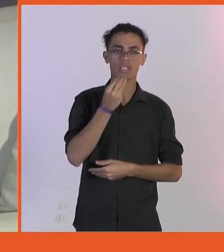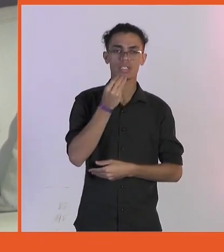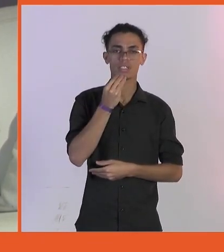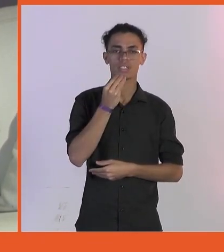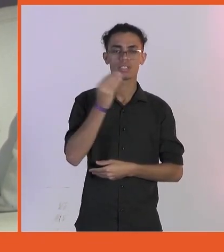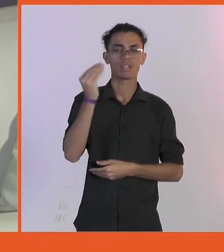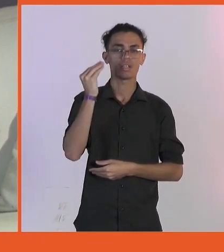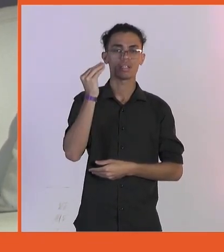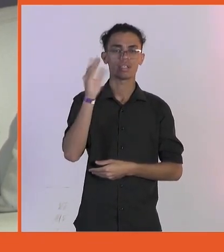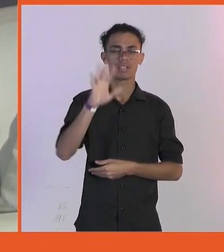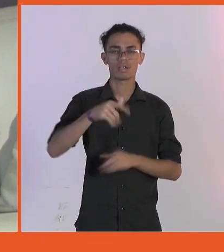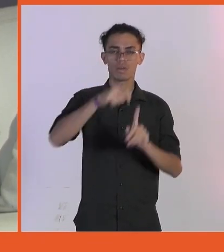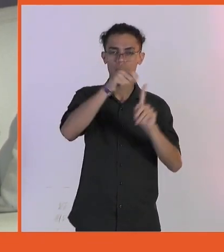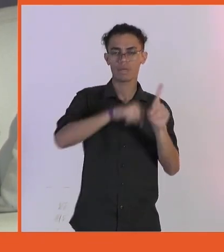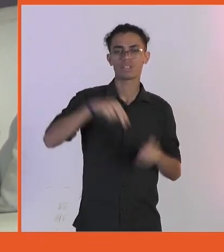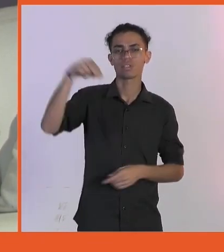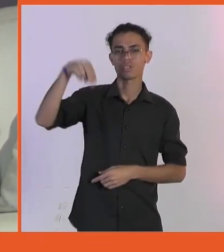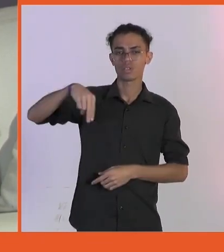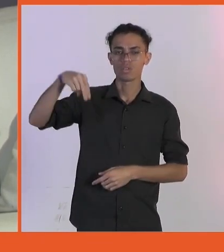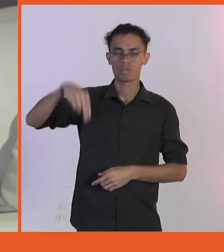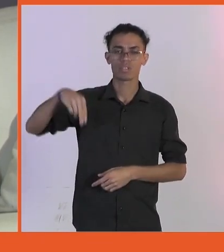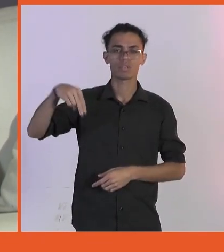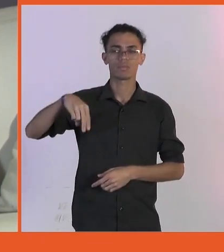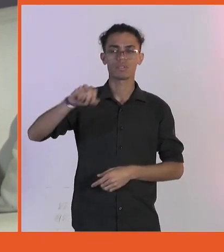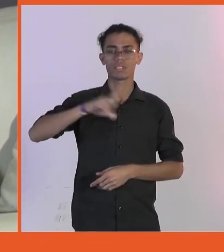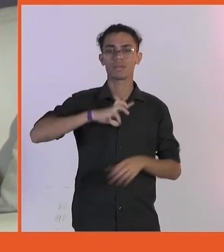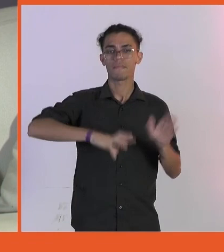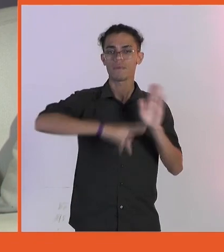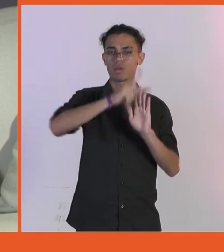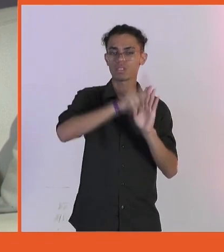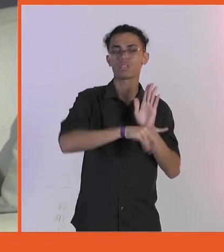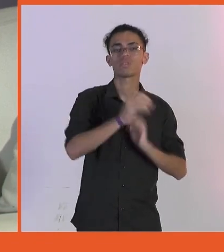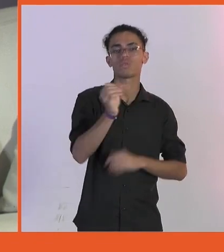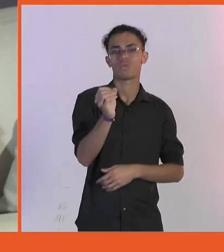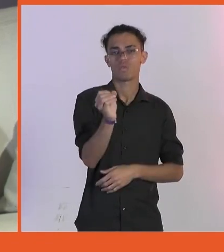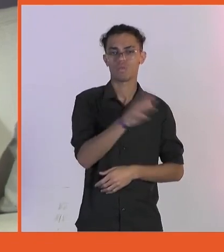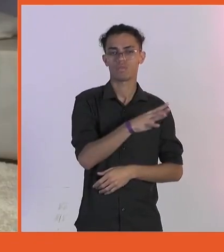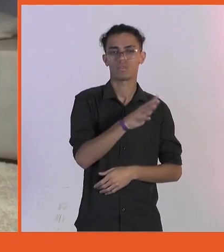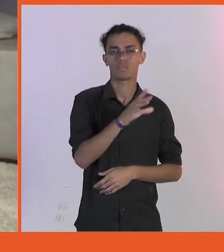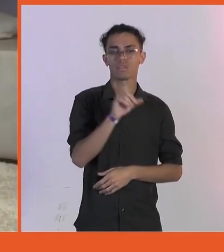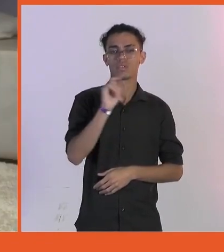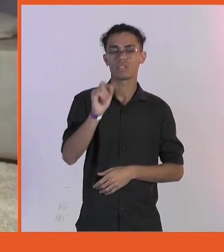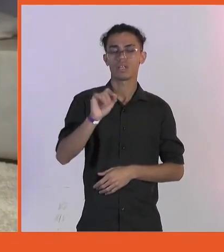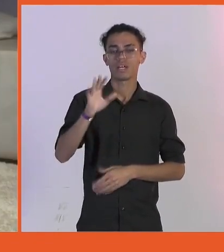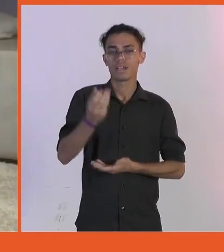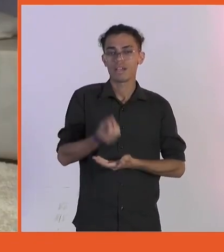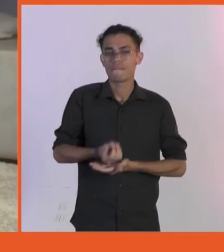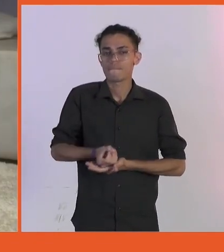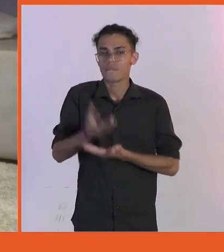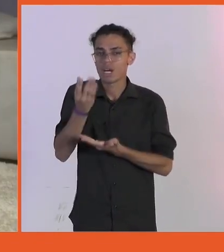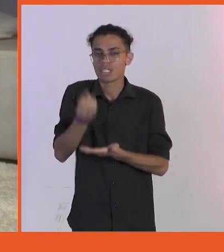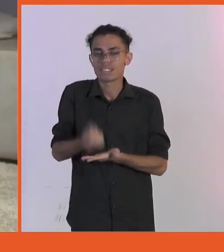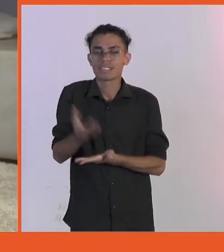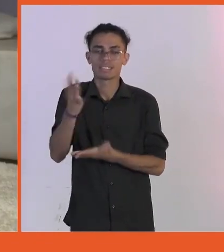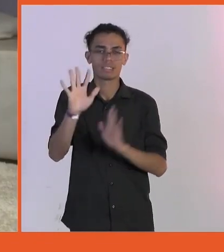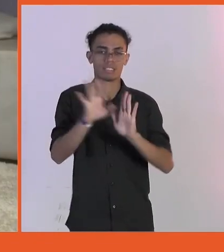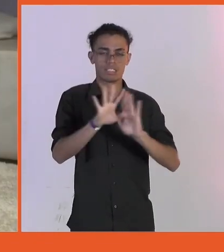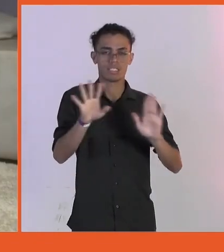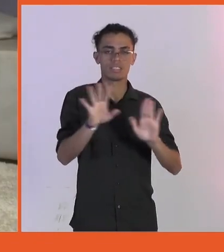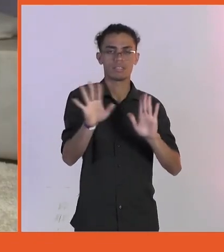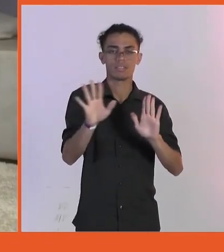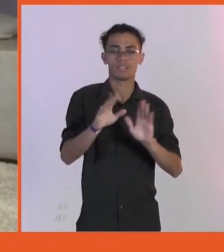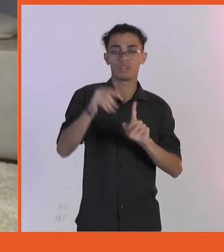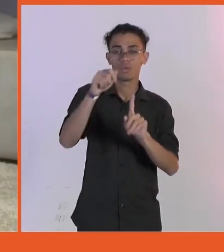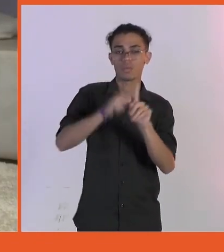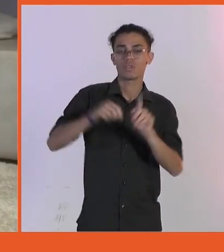date novembro aí, hein, gente? Ó, por favor. É, tem projeto novo, aqueles. Nossa, spoiler, galera. Save the date